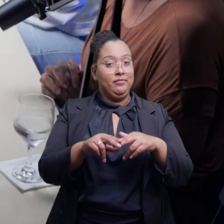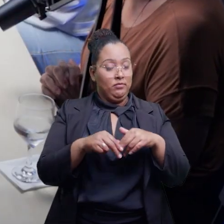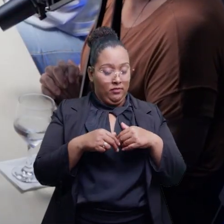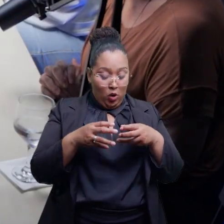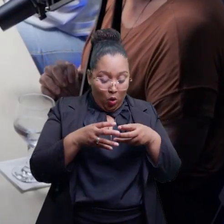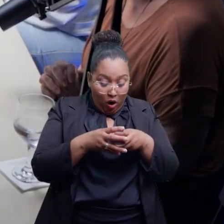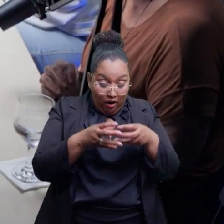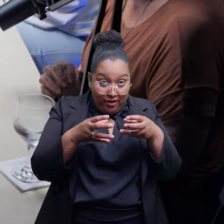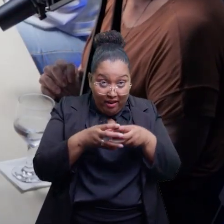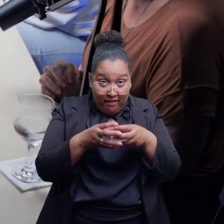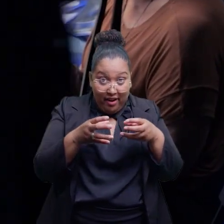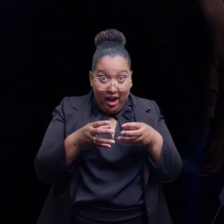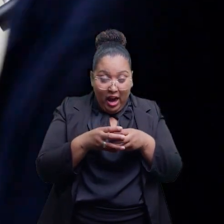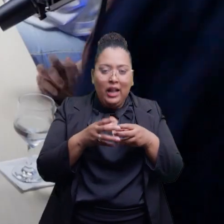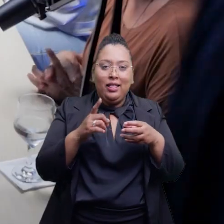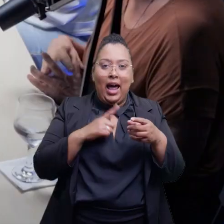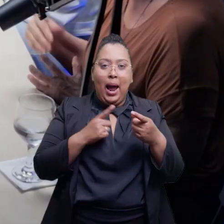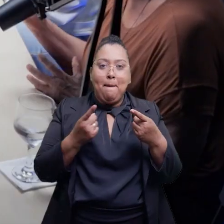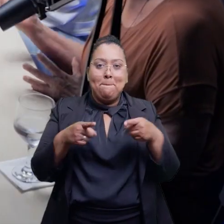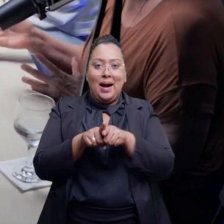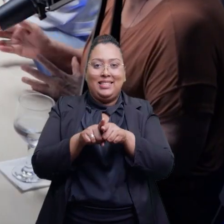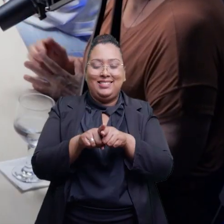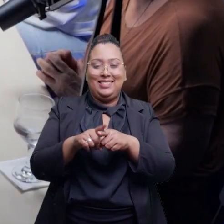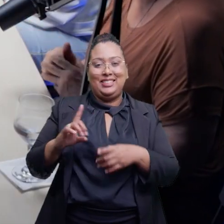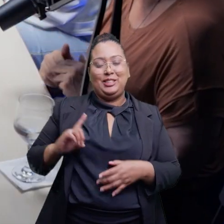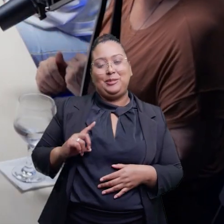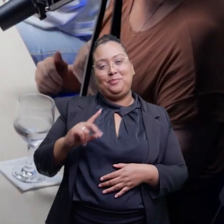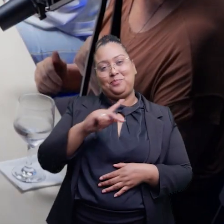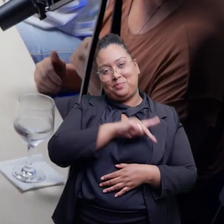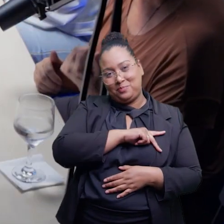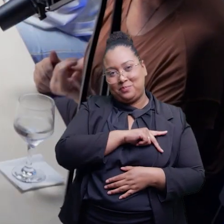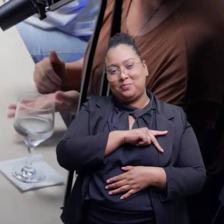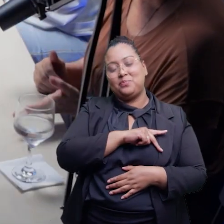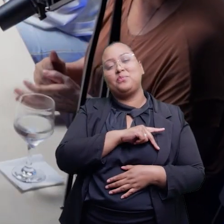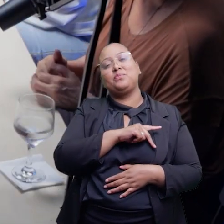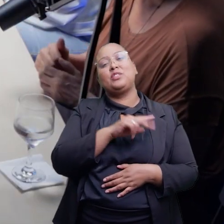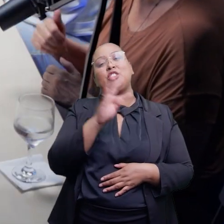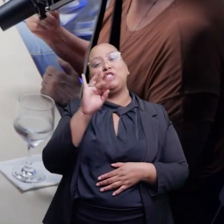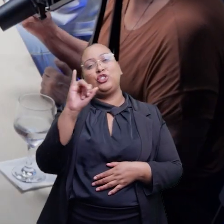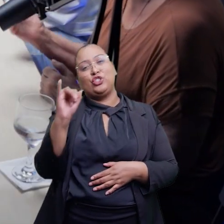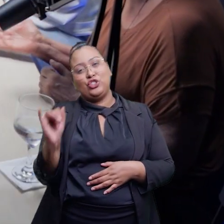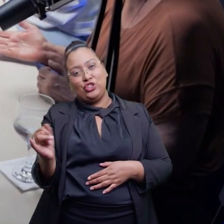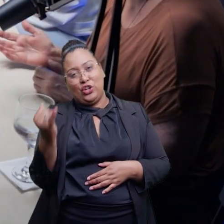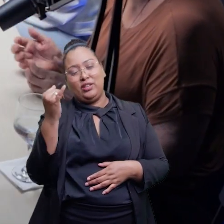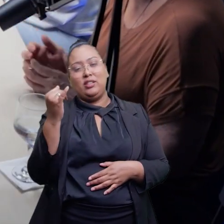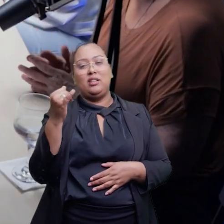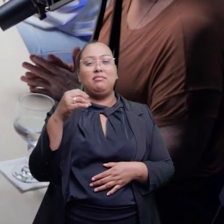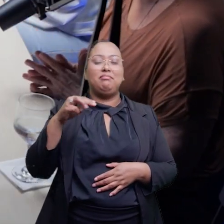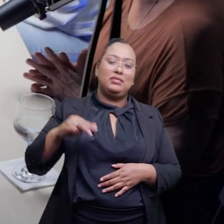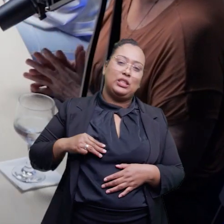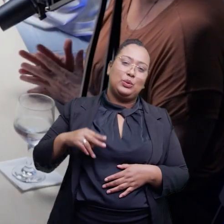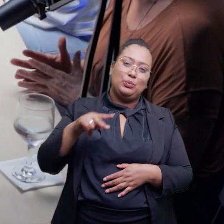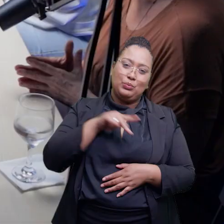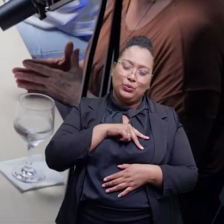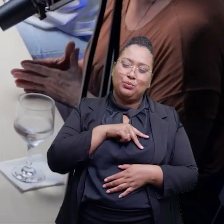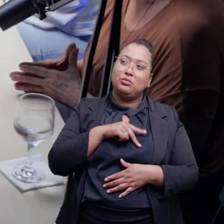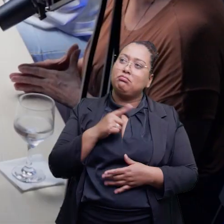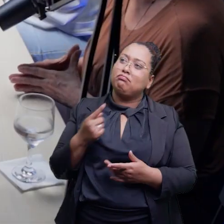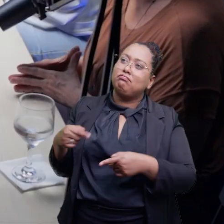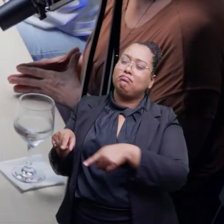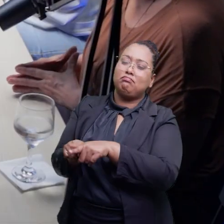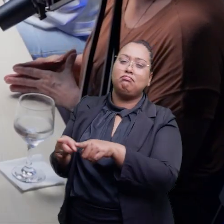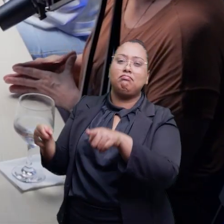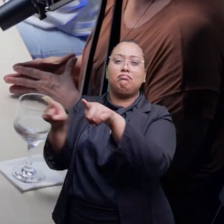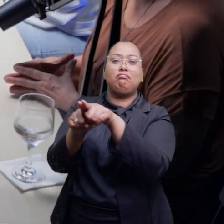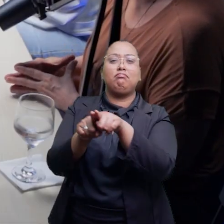o Conviver faz parceria com a Defensoria Pública, com o Tribunal de Justiça, com o Ministério Público, para